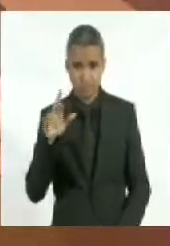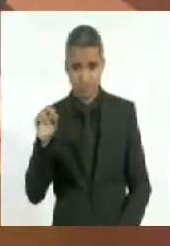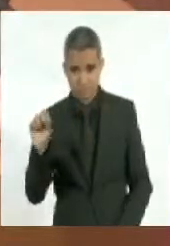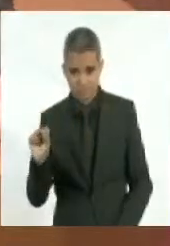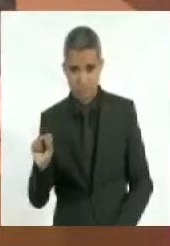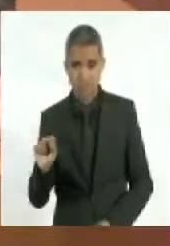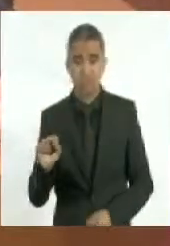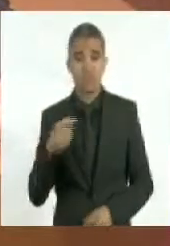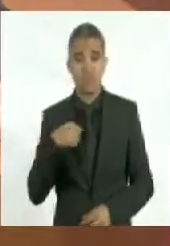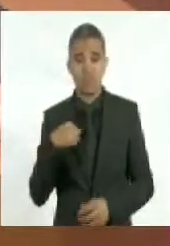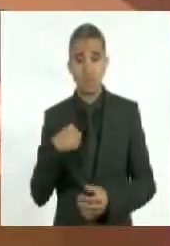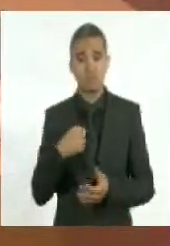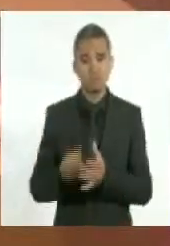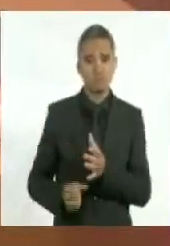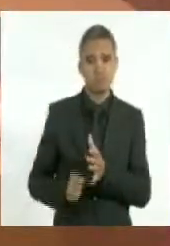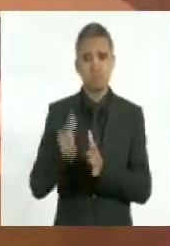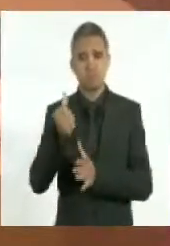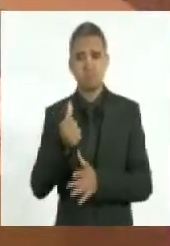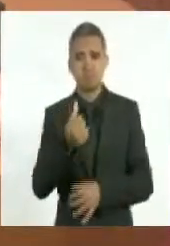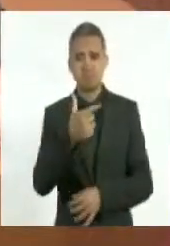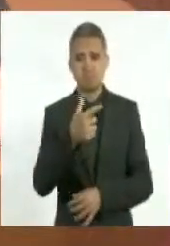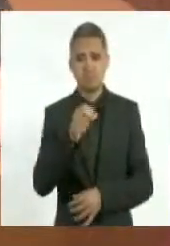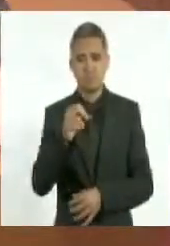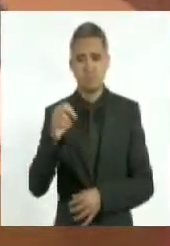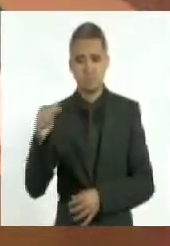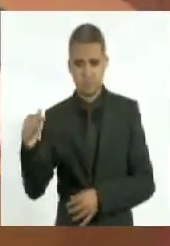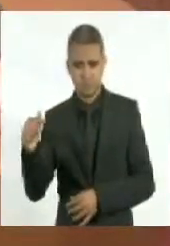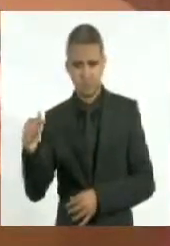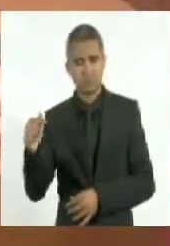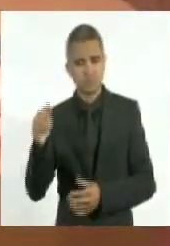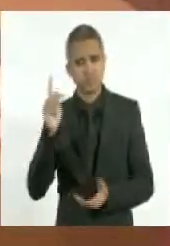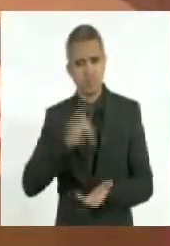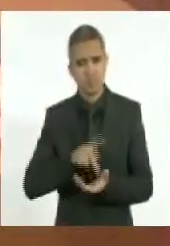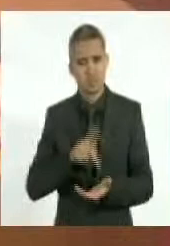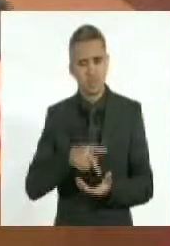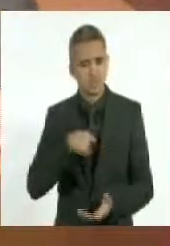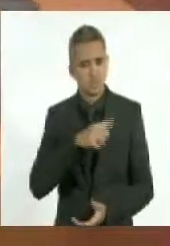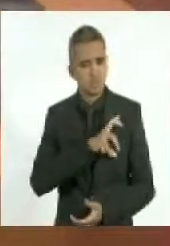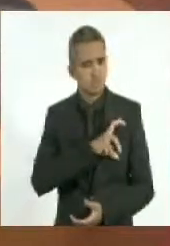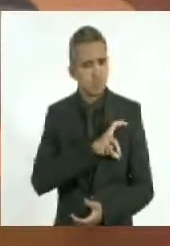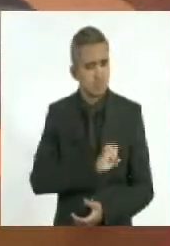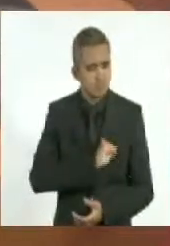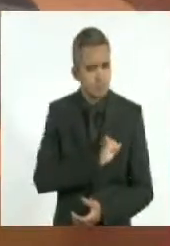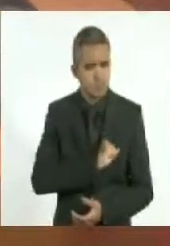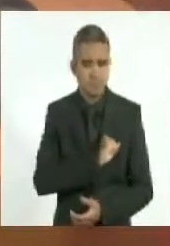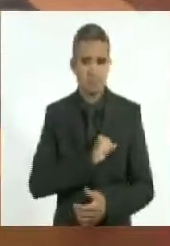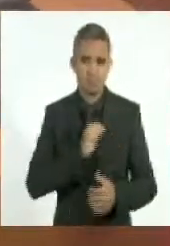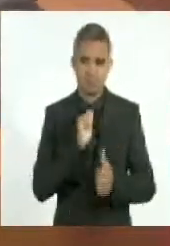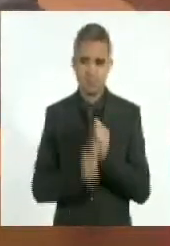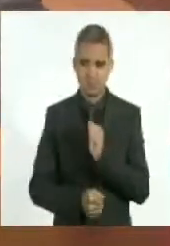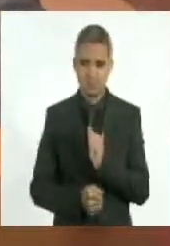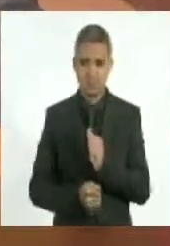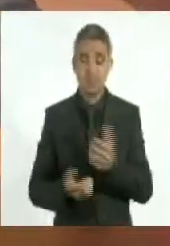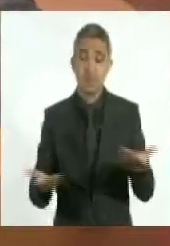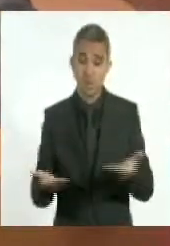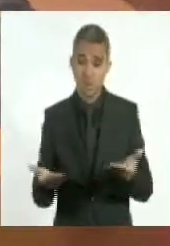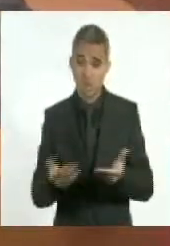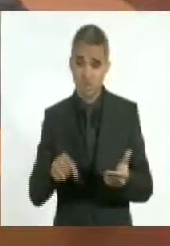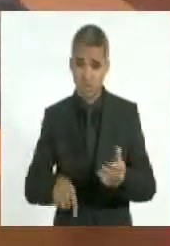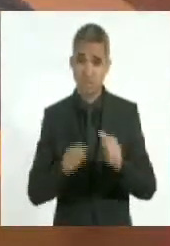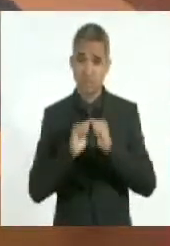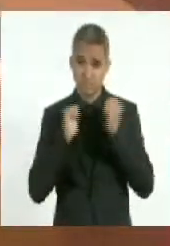acredite, senhor presidente, eu entrei por paixão. Eu estou nessa casa hoje também por